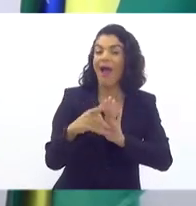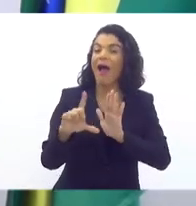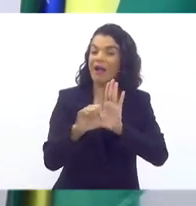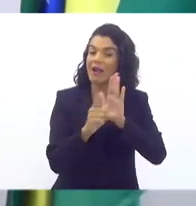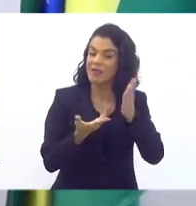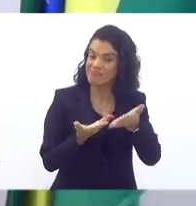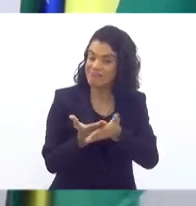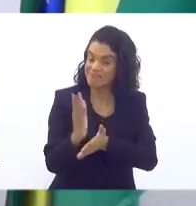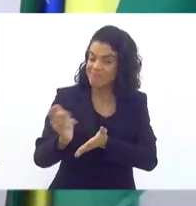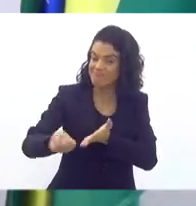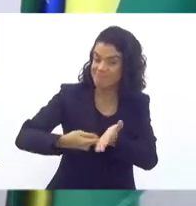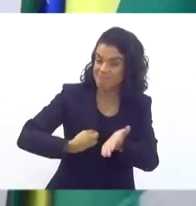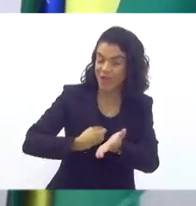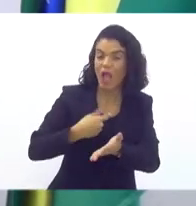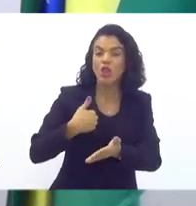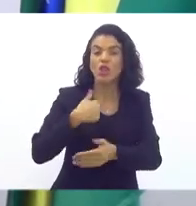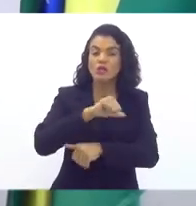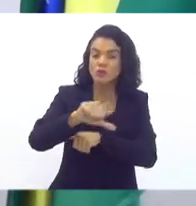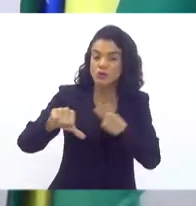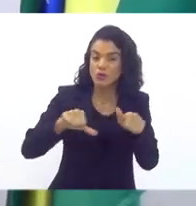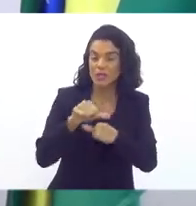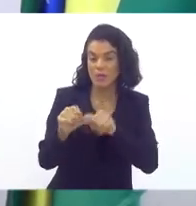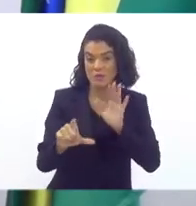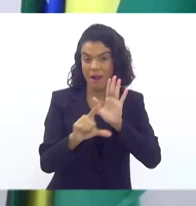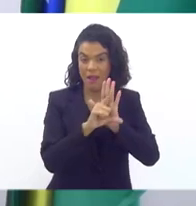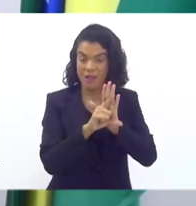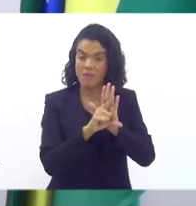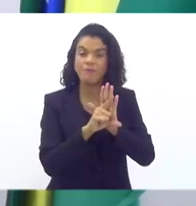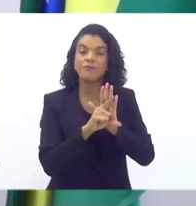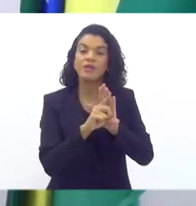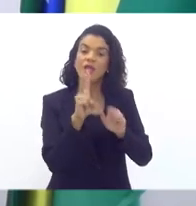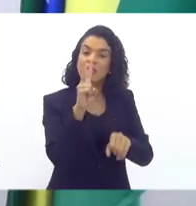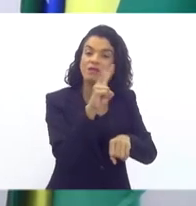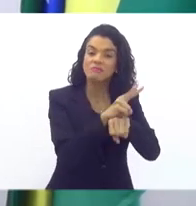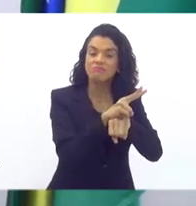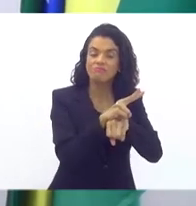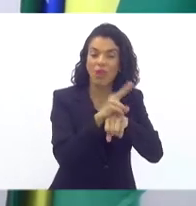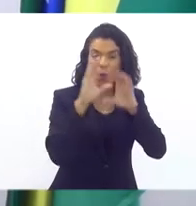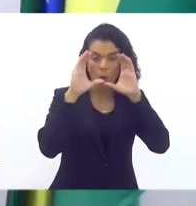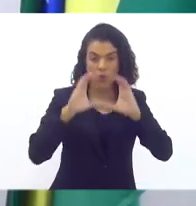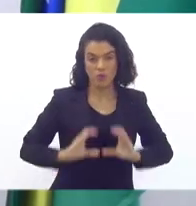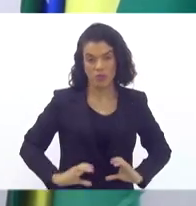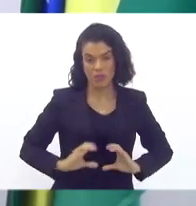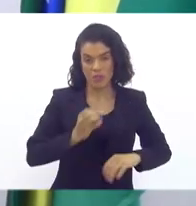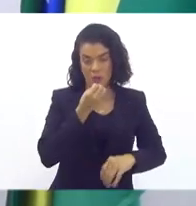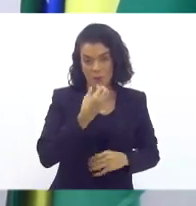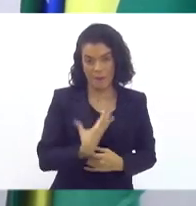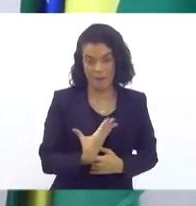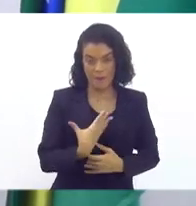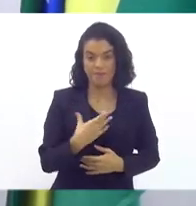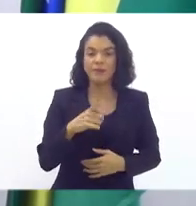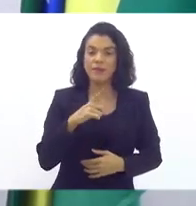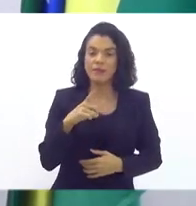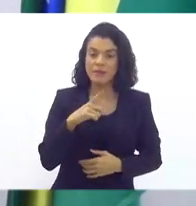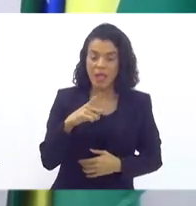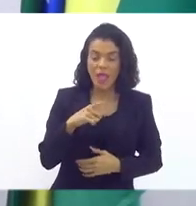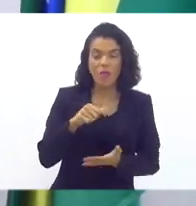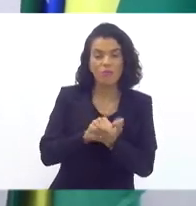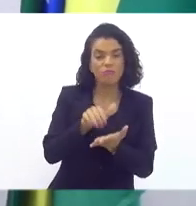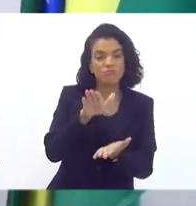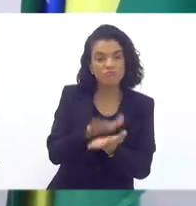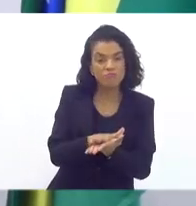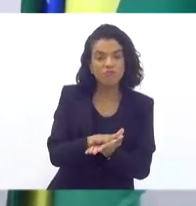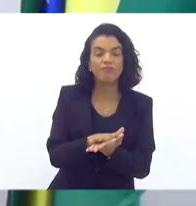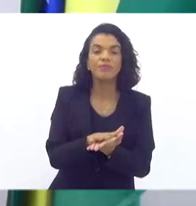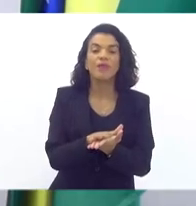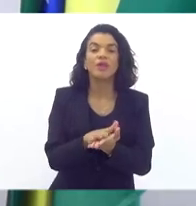aprovada nós fizemos uma modificação que preserva o cidadão de bem que uma vez autuado ele recebe uma notificação e